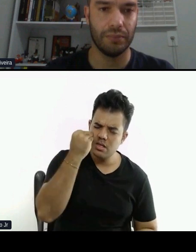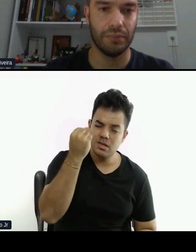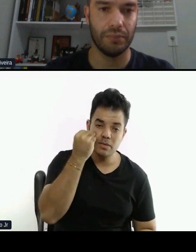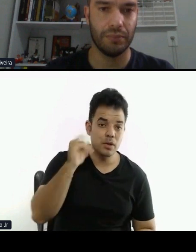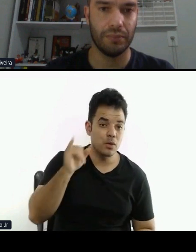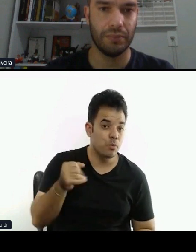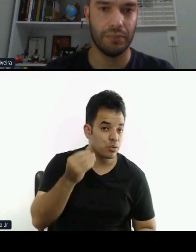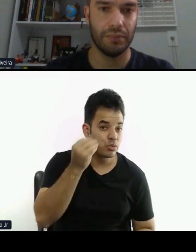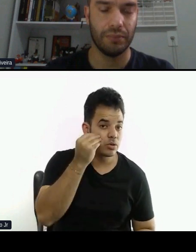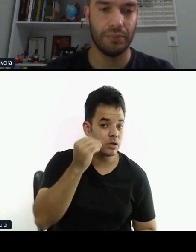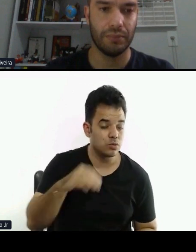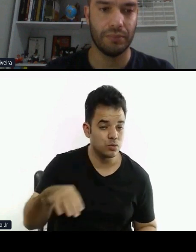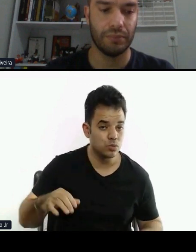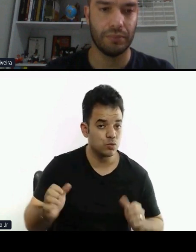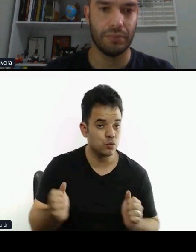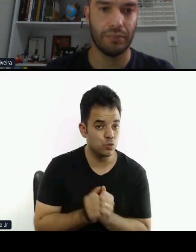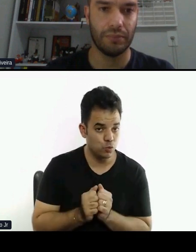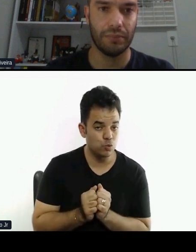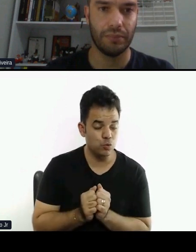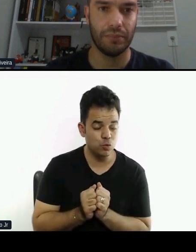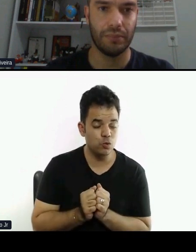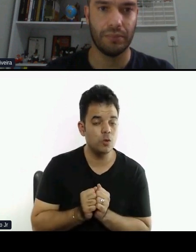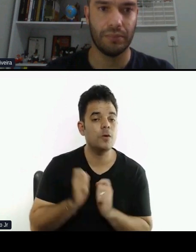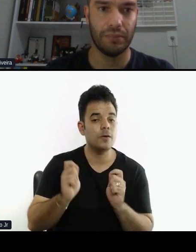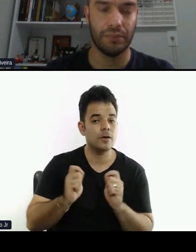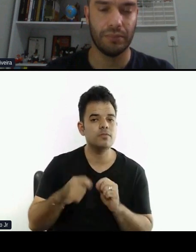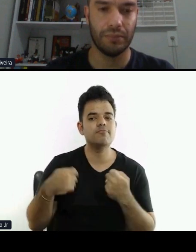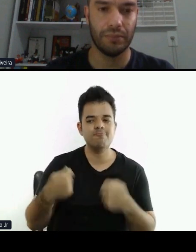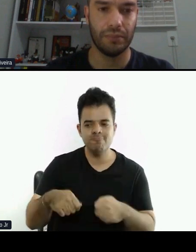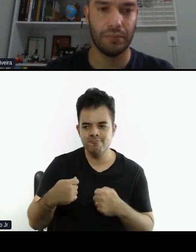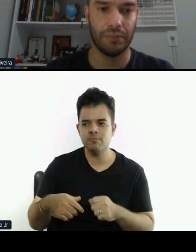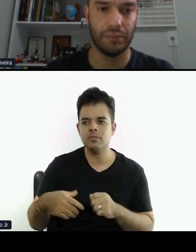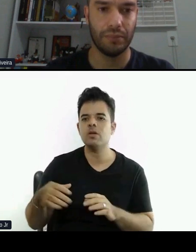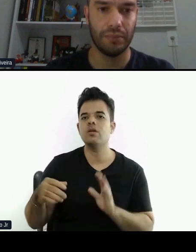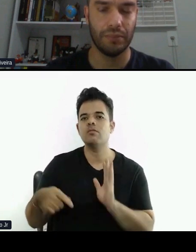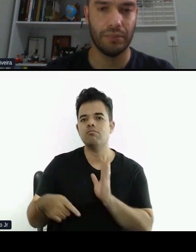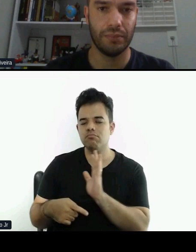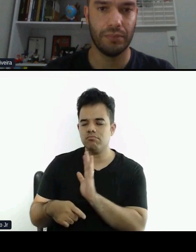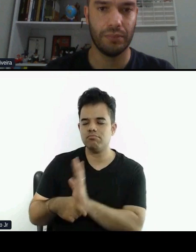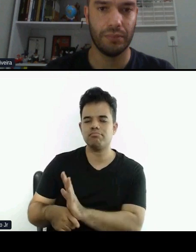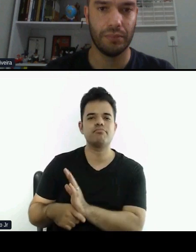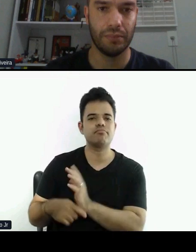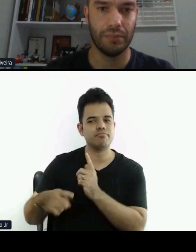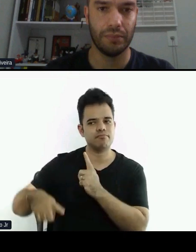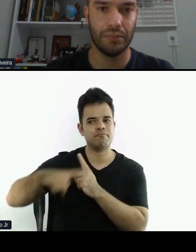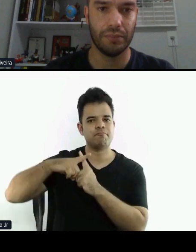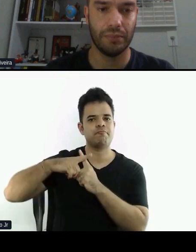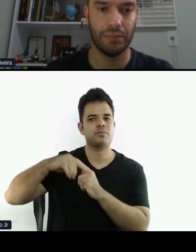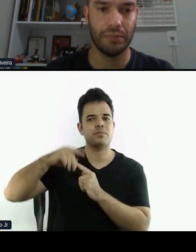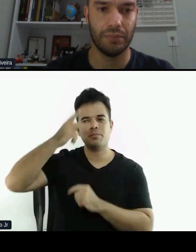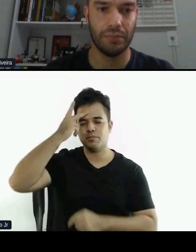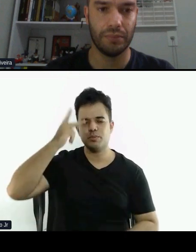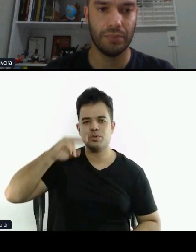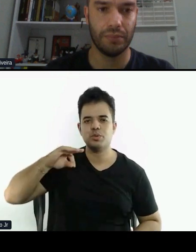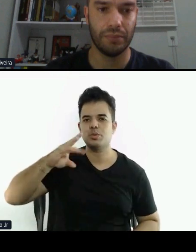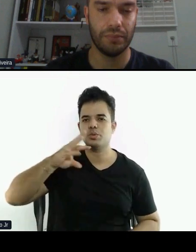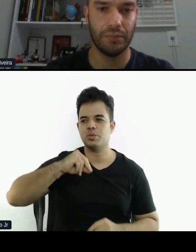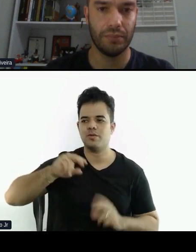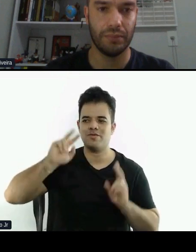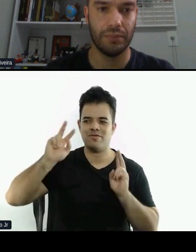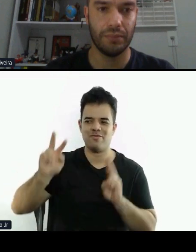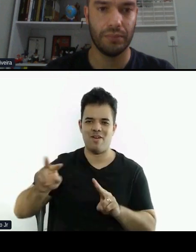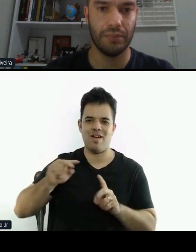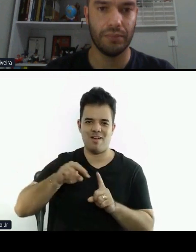vir, né? Mas o mérito ter recebido, ser reconhecido para todas as pessoas, né? Então, já vejo muito nisso. Eu